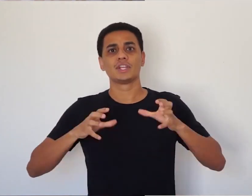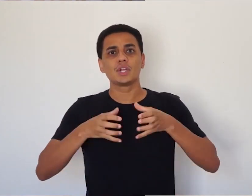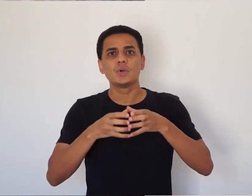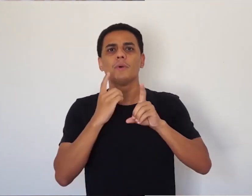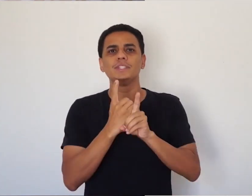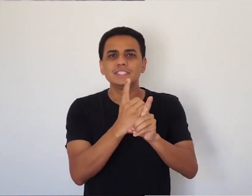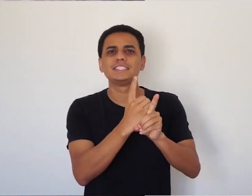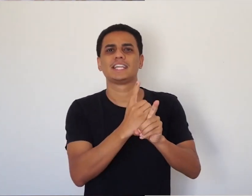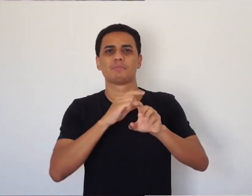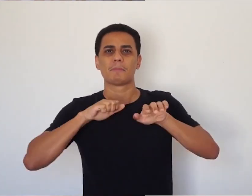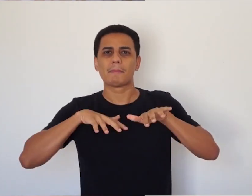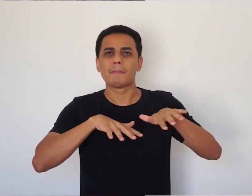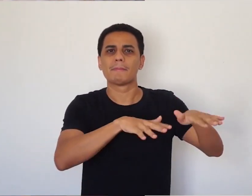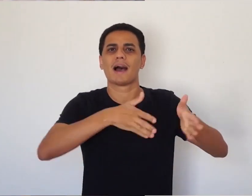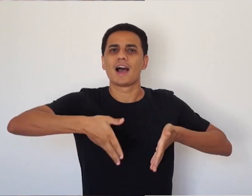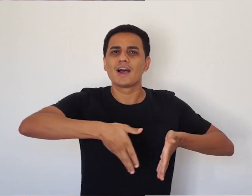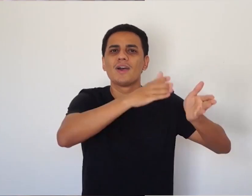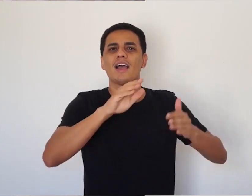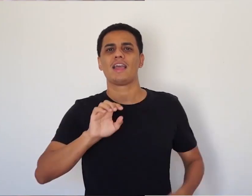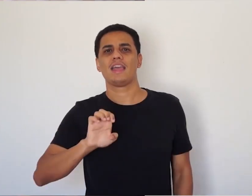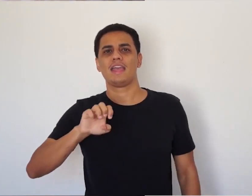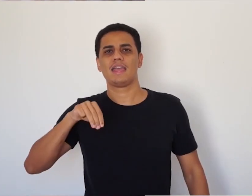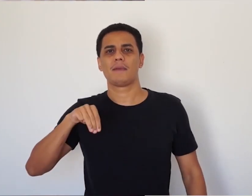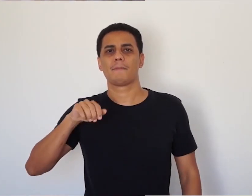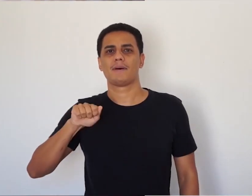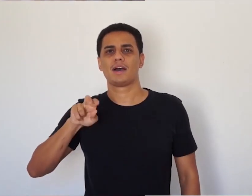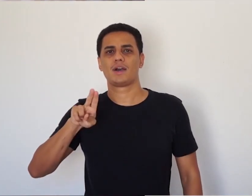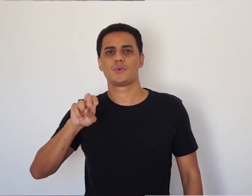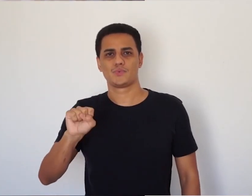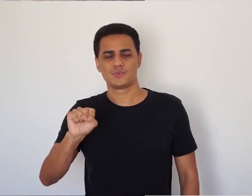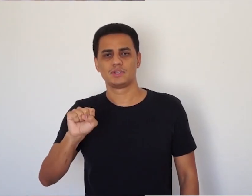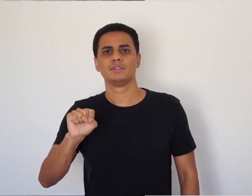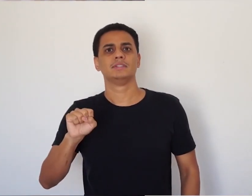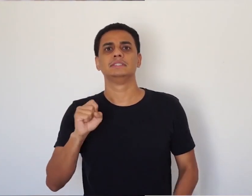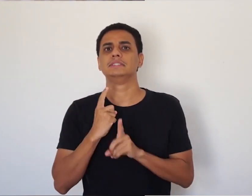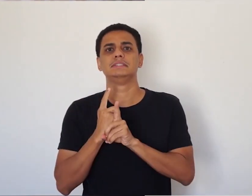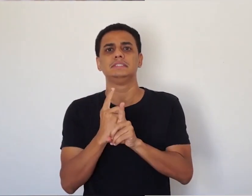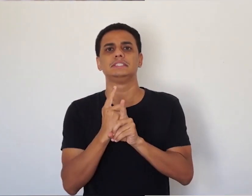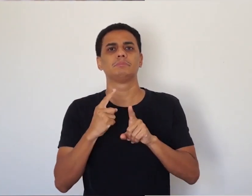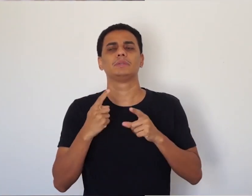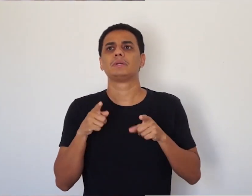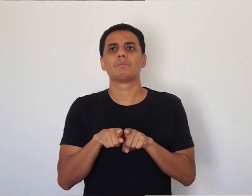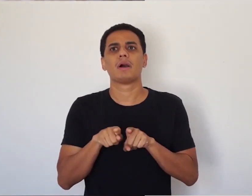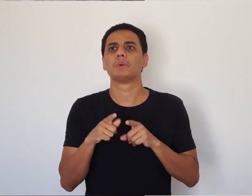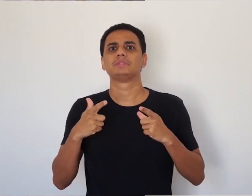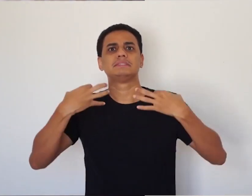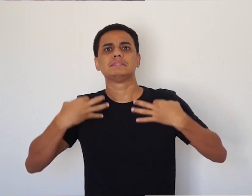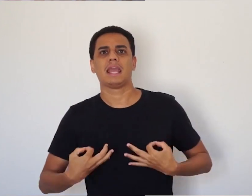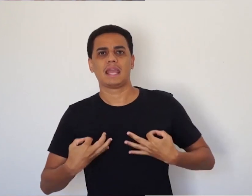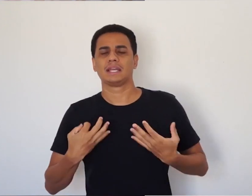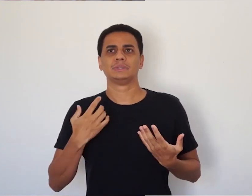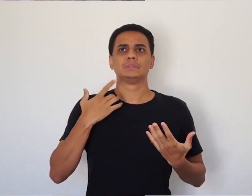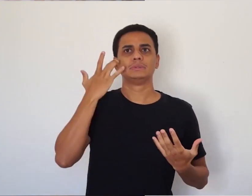de dor. Os discípulos, inclusive, caminhando no caminho de Emaús, a Bíblia diz claramente que eles tinham tanta